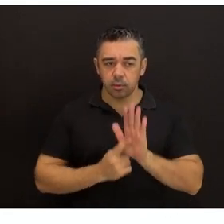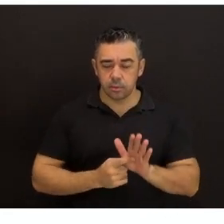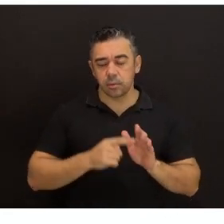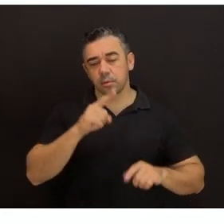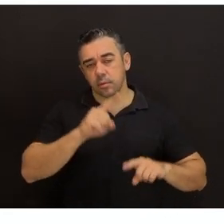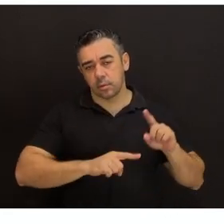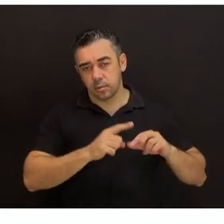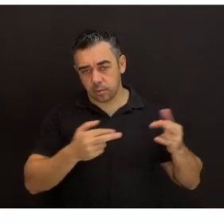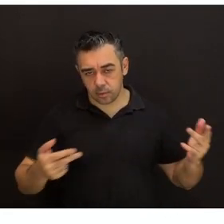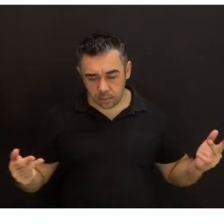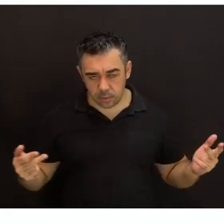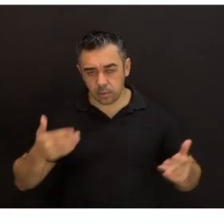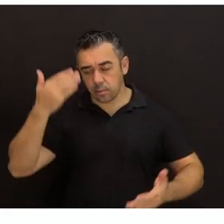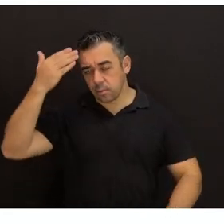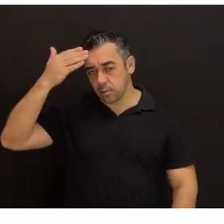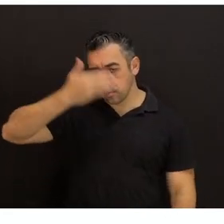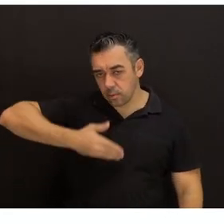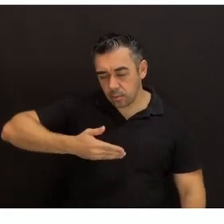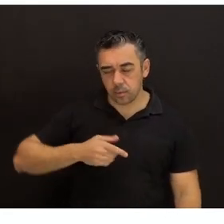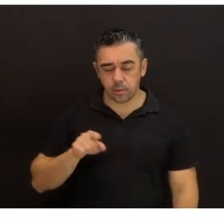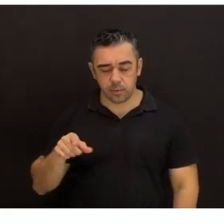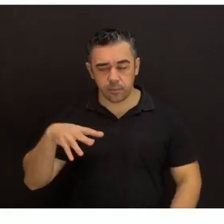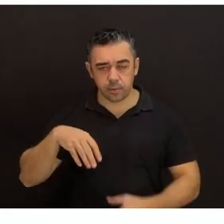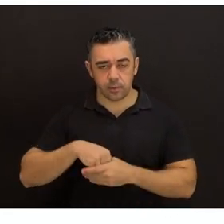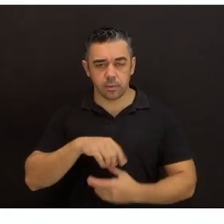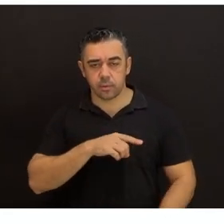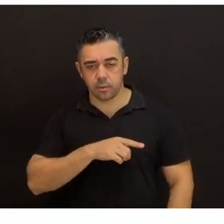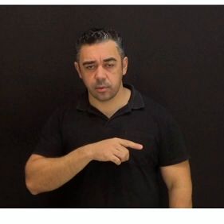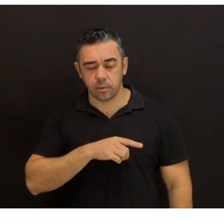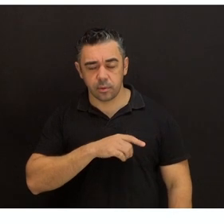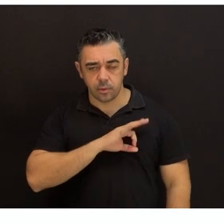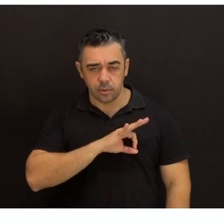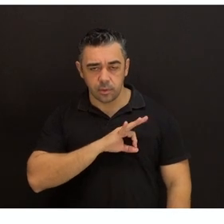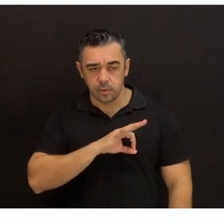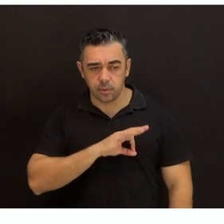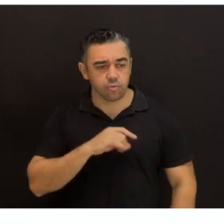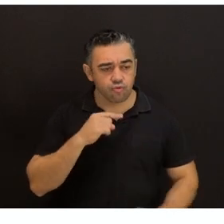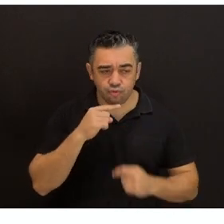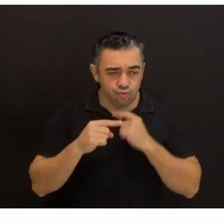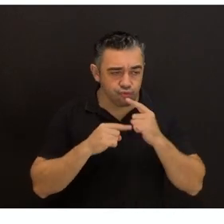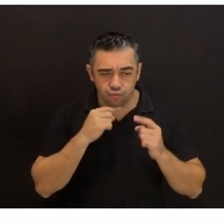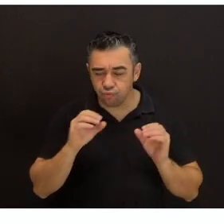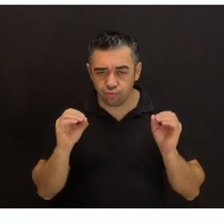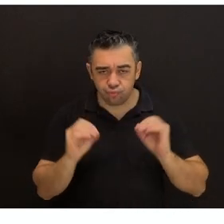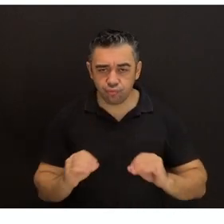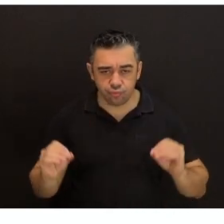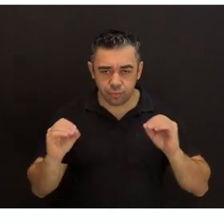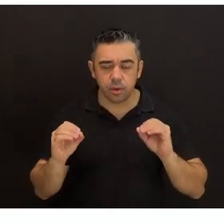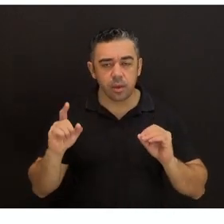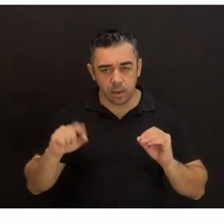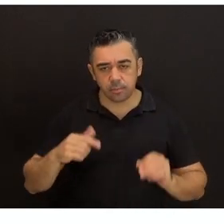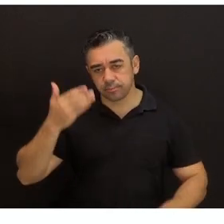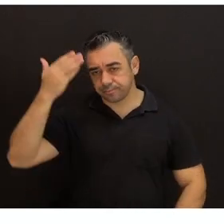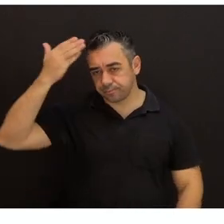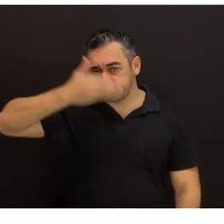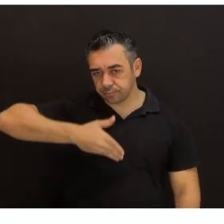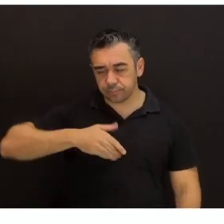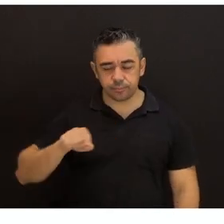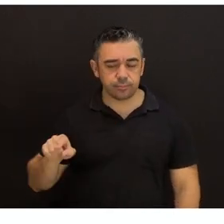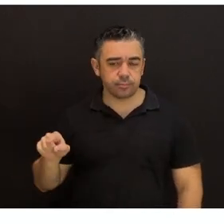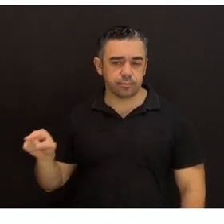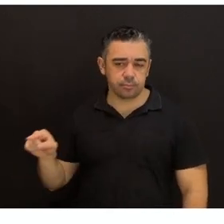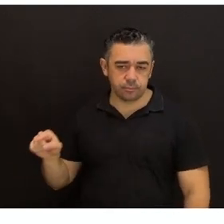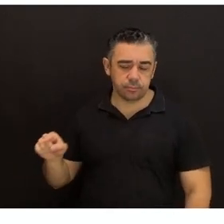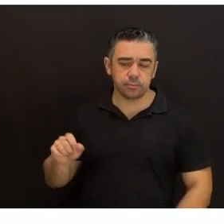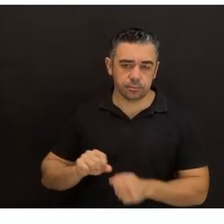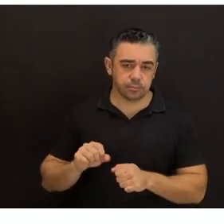indiciários como a gente chama dentro da polícia são elementos que não há dúvida que vão servir de prova para as ações que vão ser